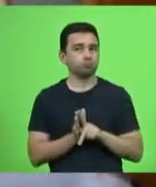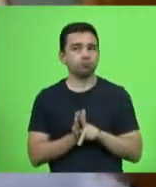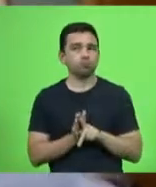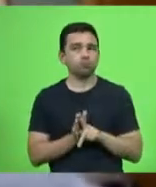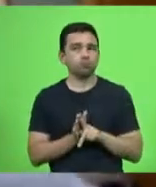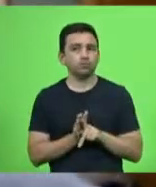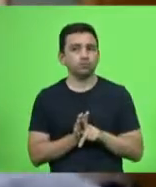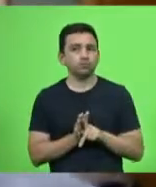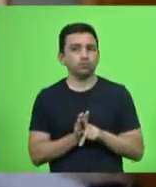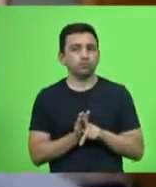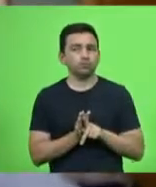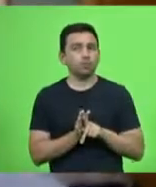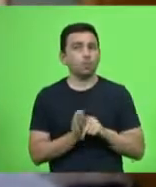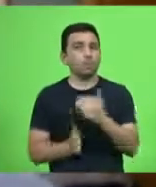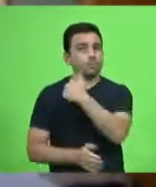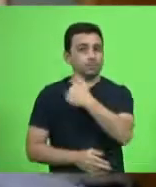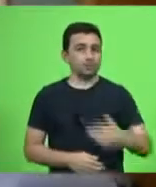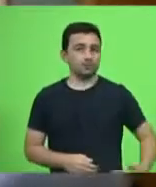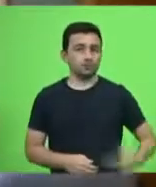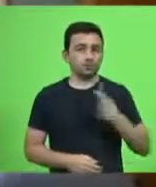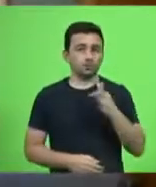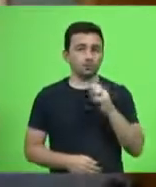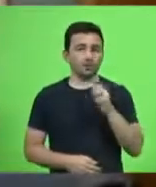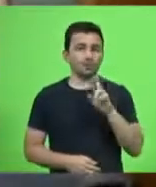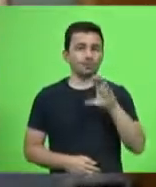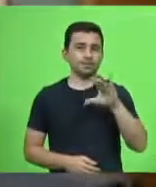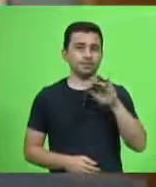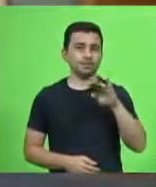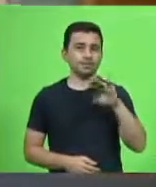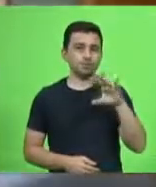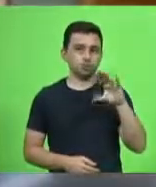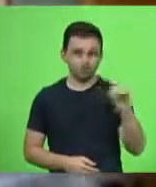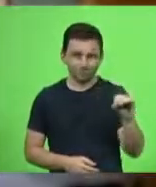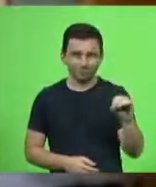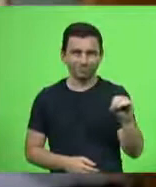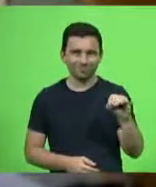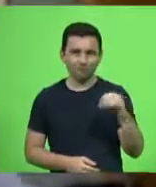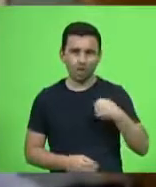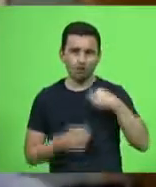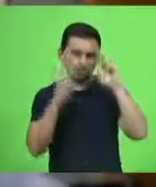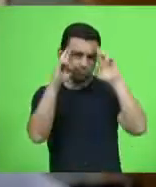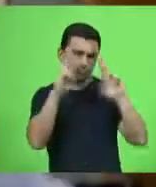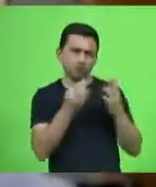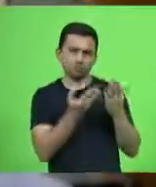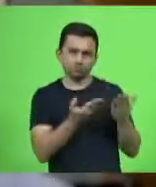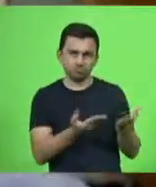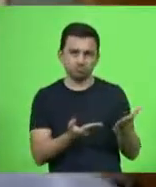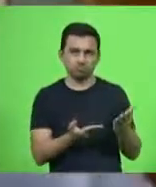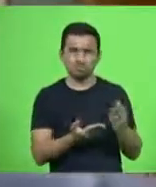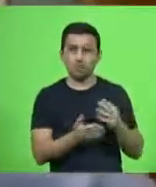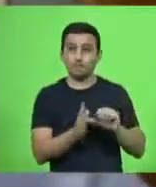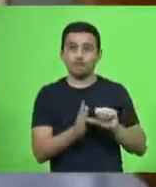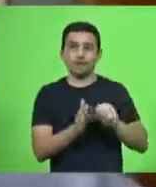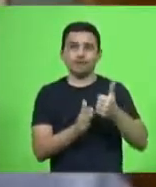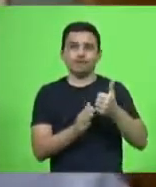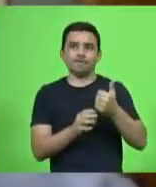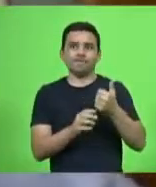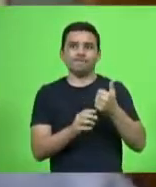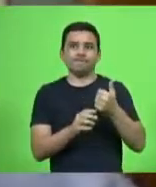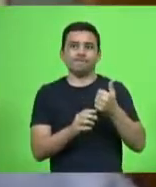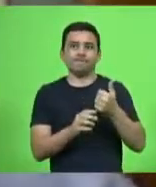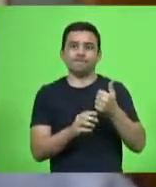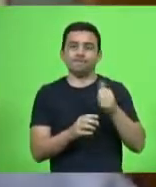que o ministro Tarcísio, pessoa que eu respeito muito, porque pela primeira vez vi um projeto de